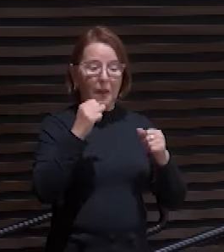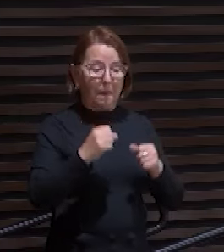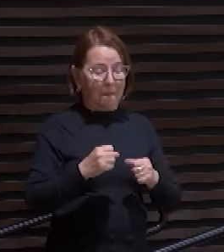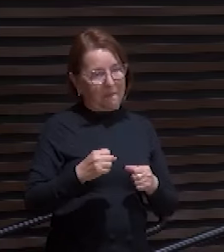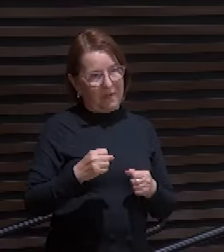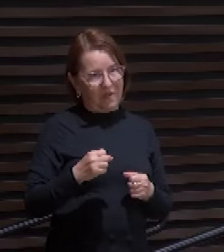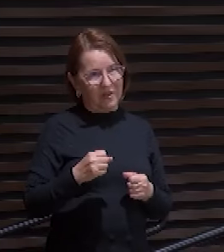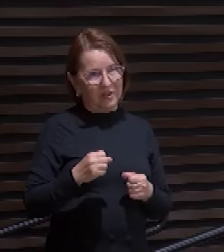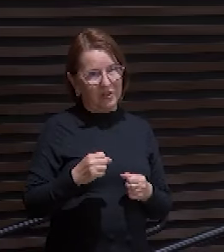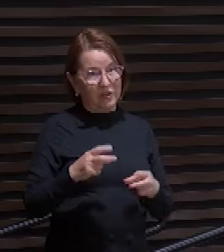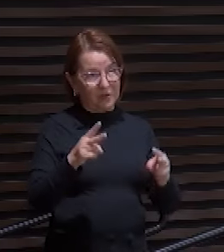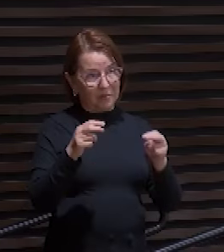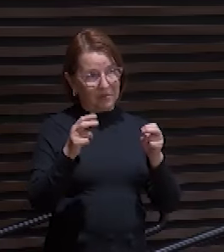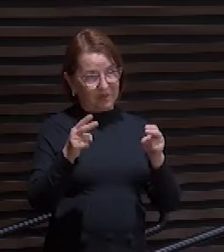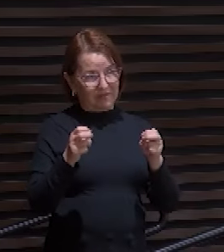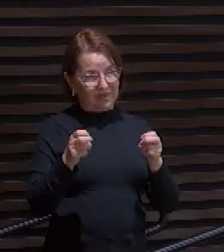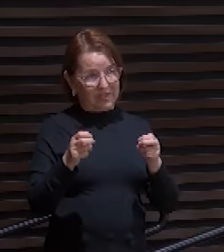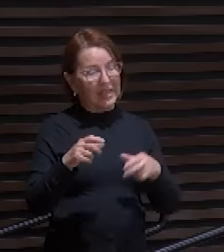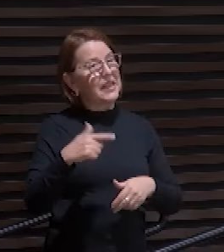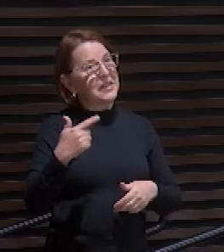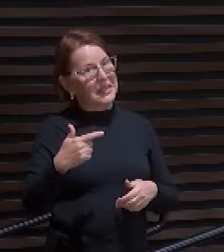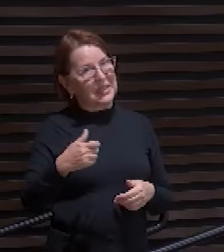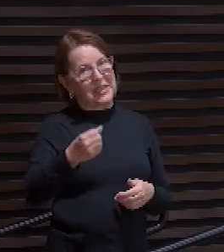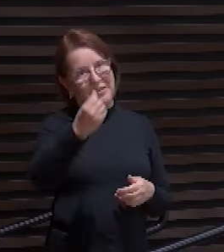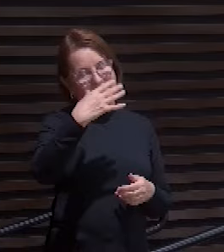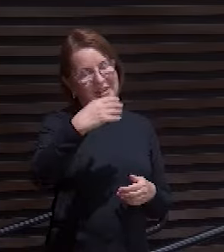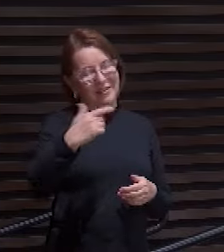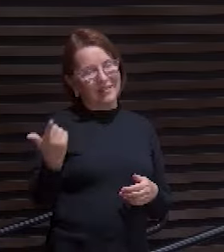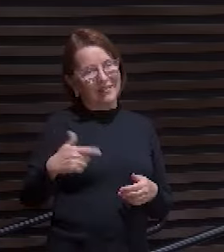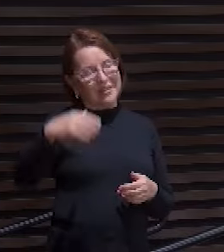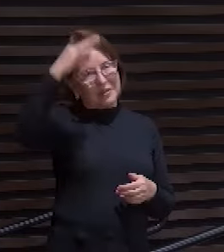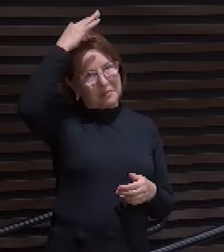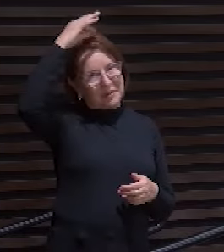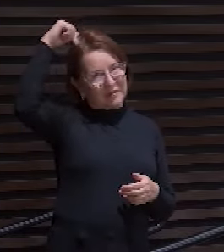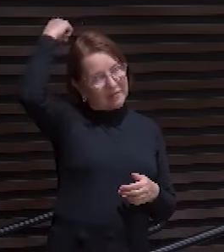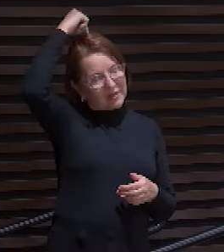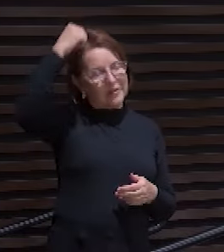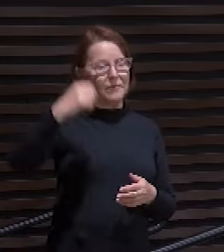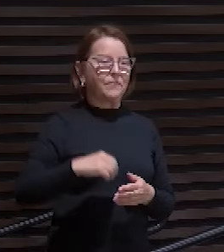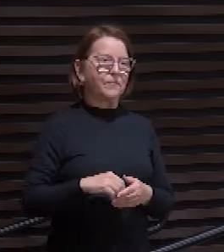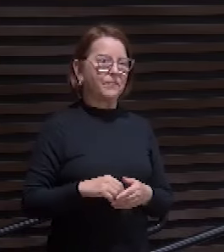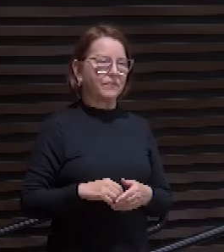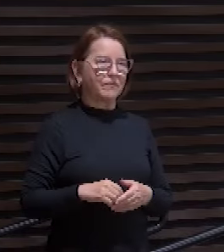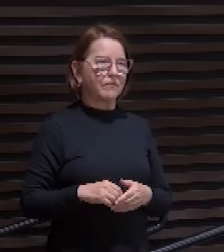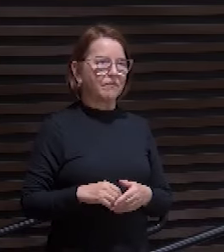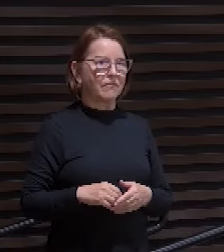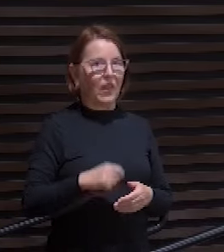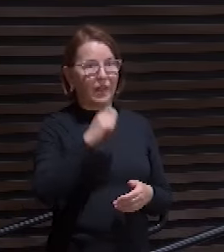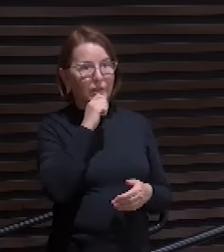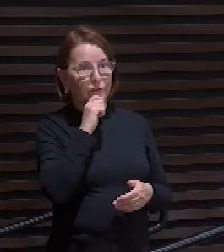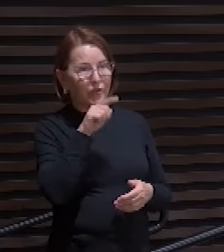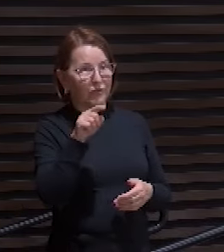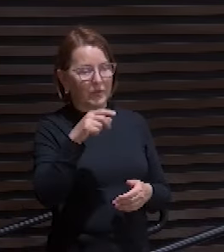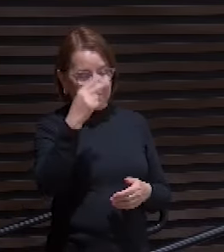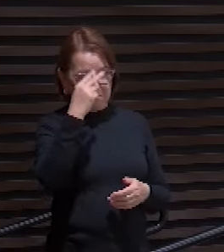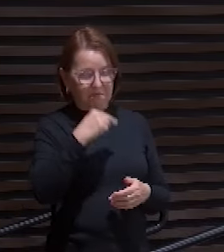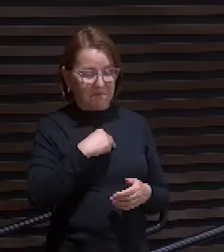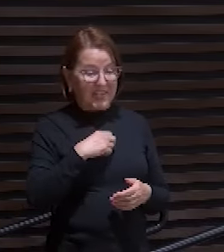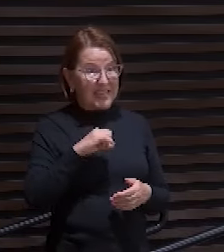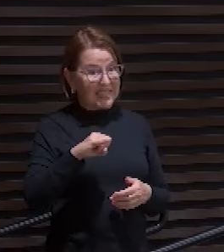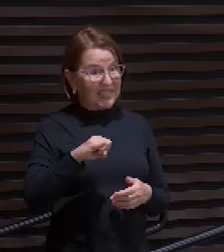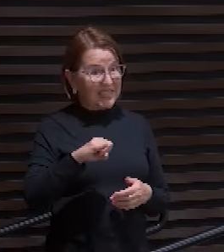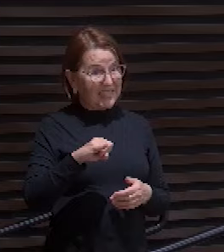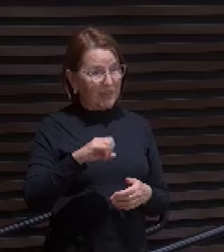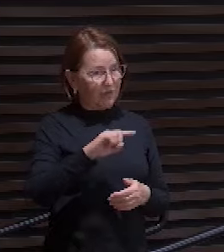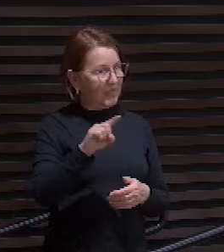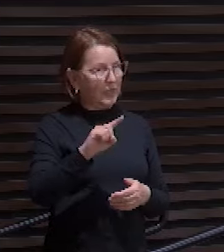o autoexame e sem a revelação do Espírito, tá? Porque não adianta nada você fazer o autoexame se você não pedir para o Espírito vir sondar